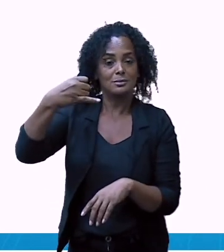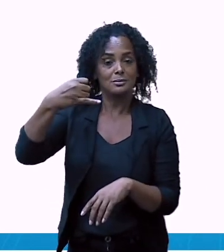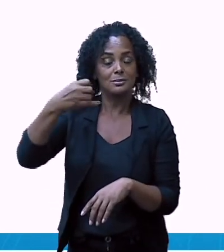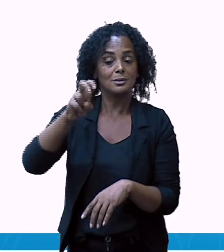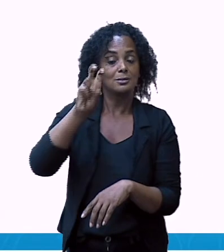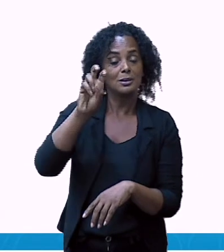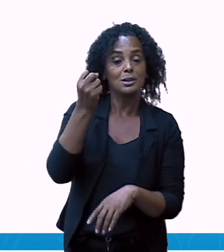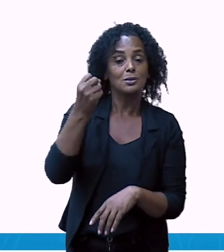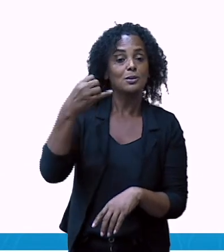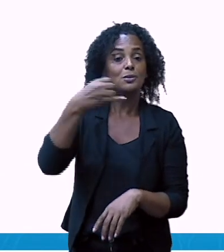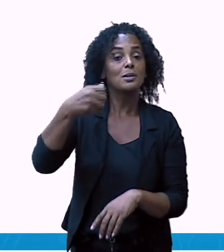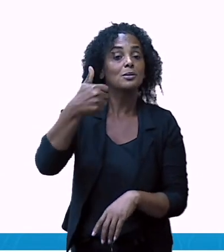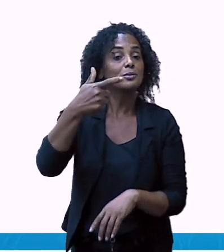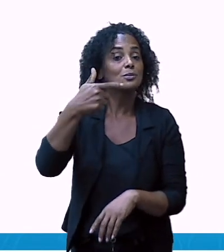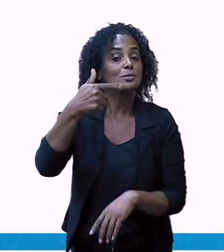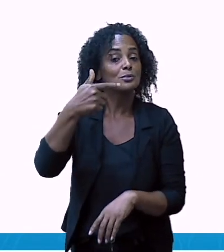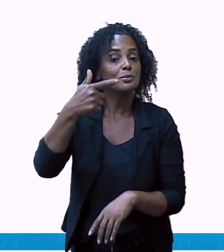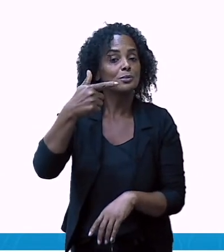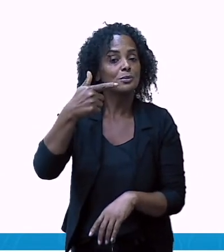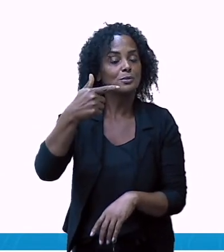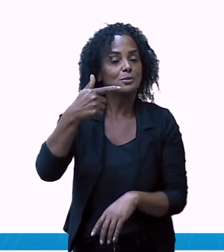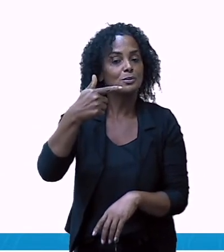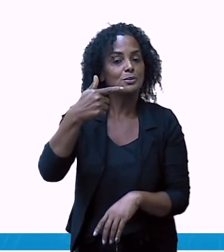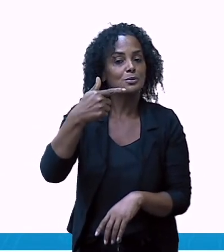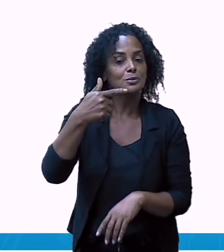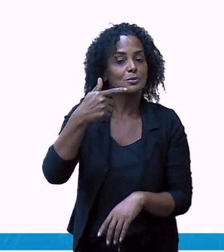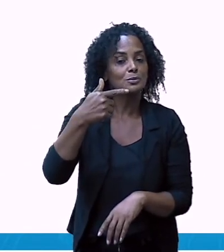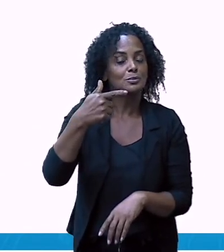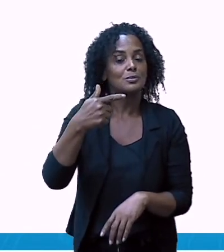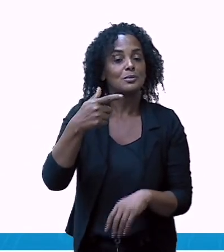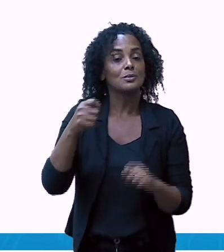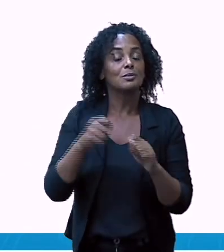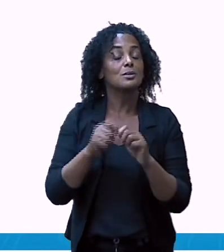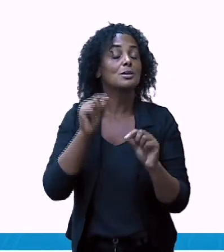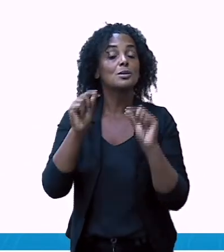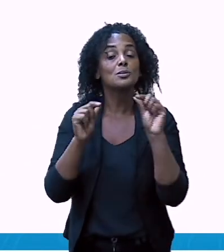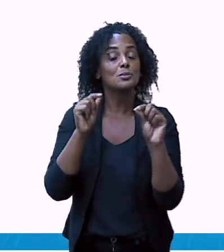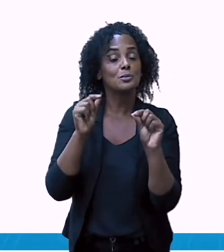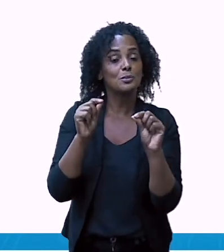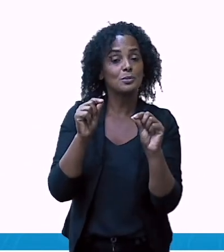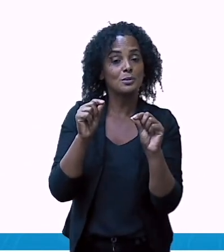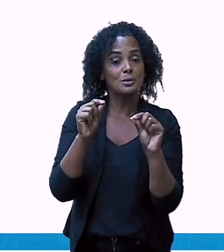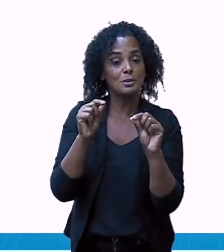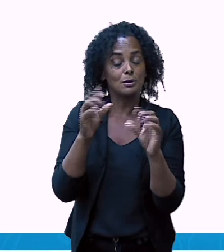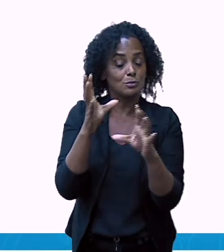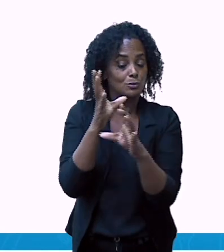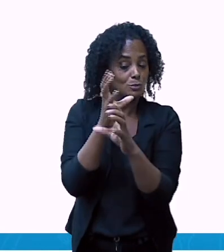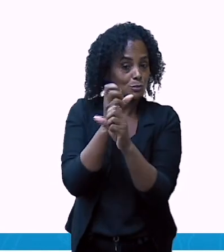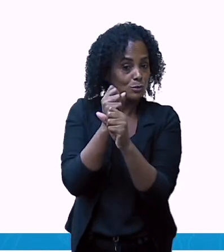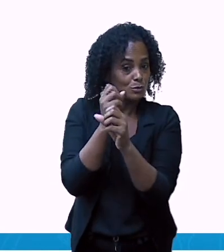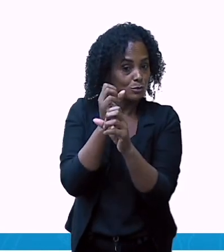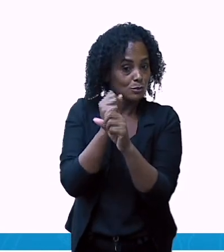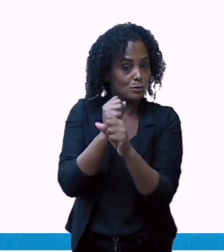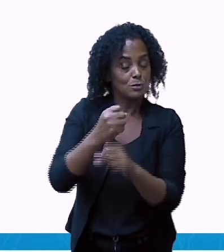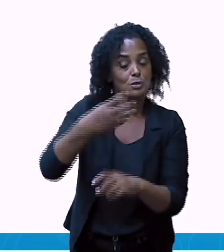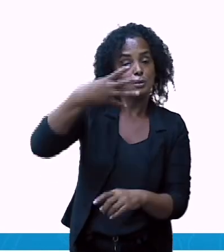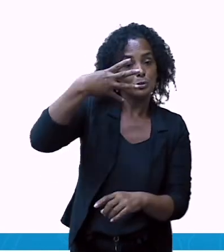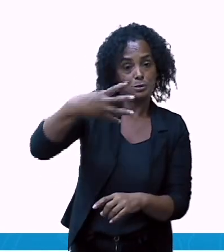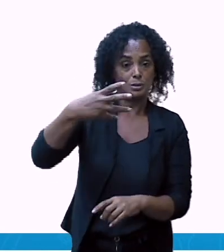58 menos 12. Resolvendo aí rapidamente, nós vamos dar, o resultado é